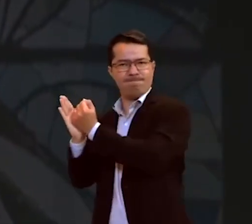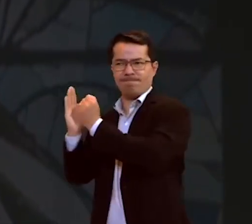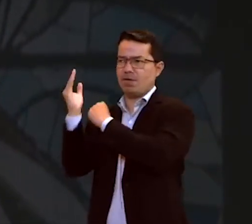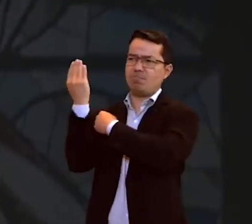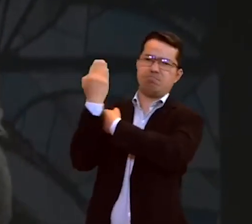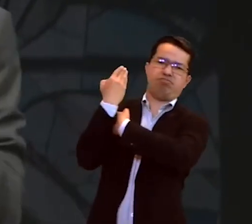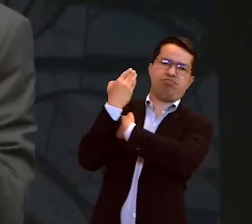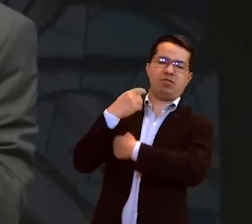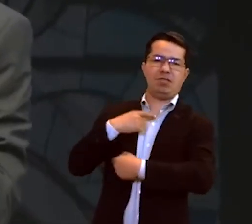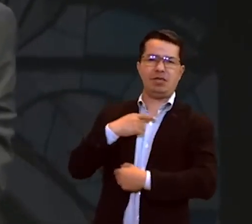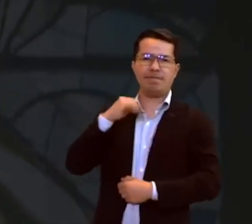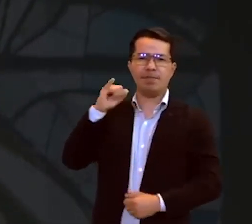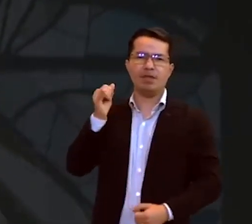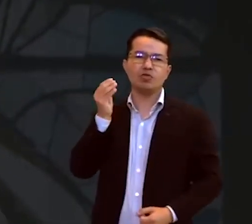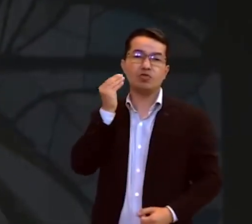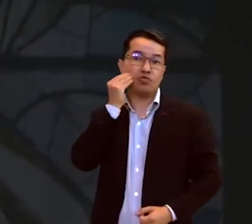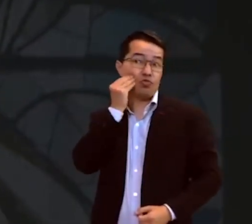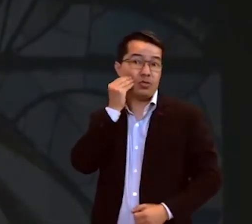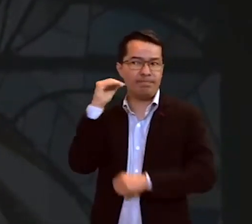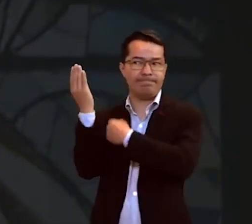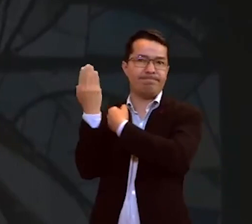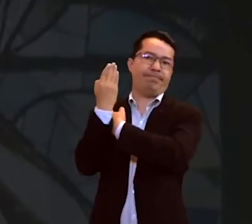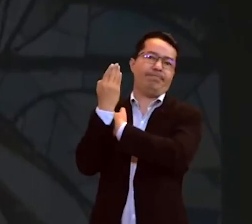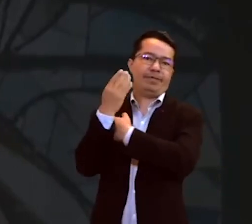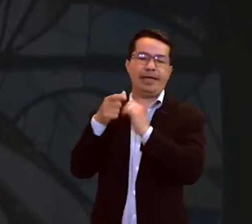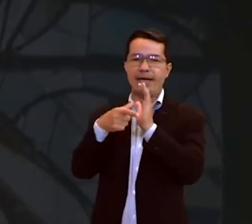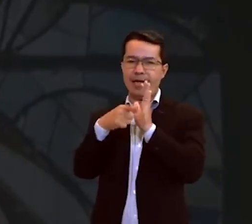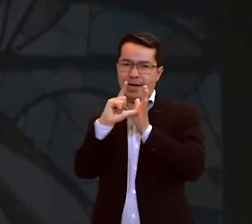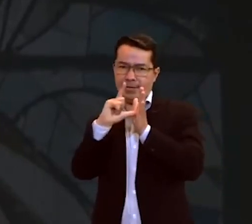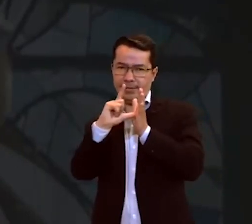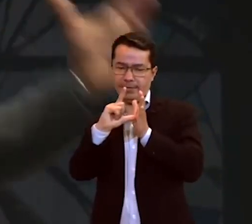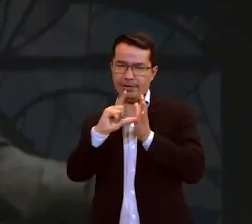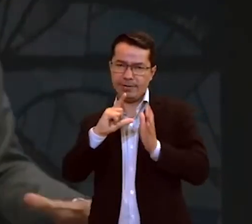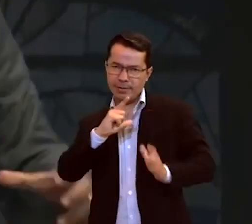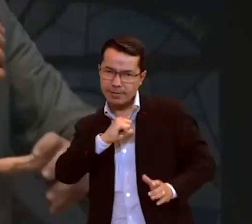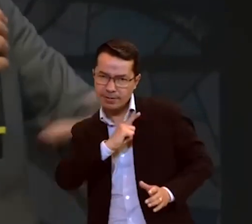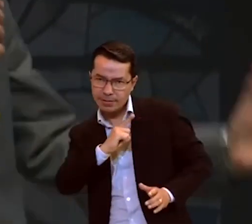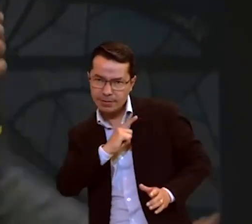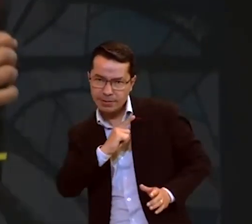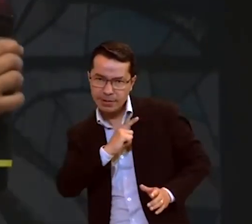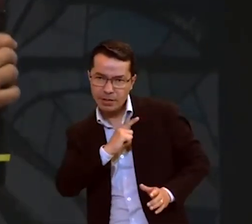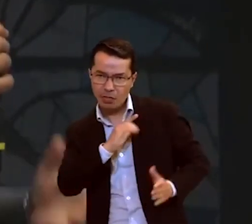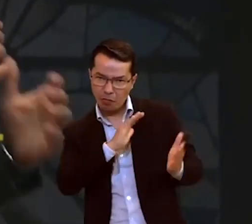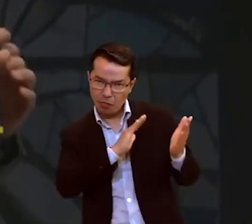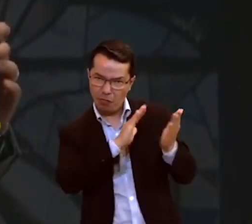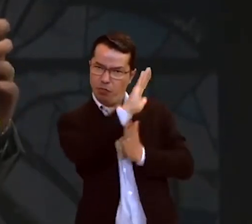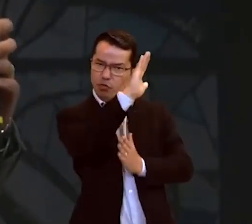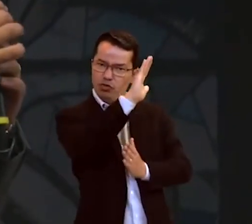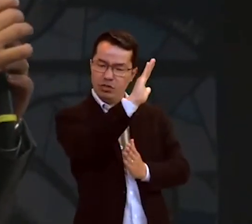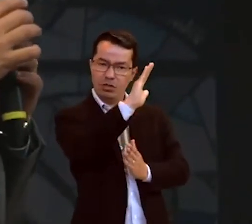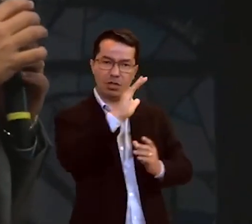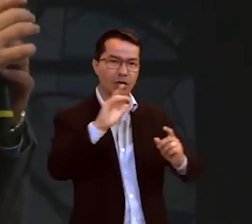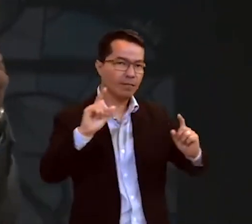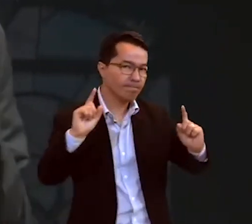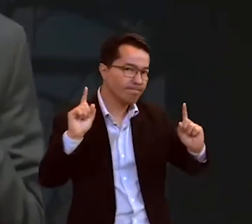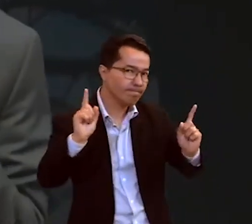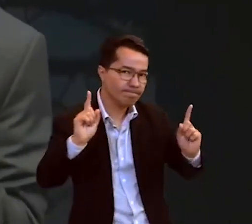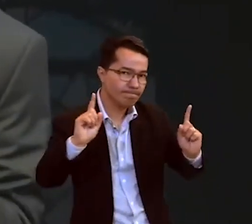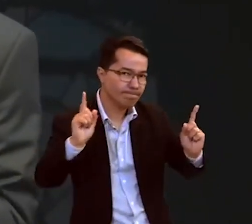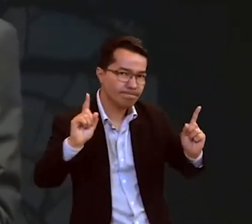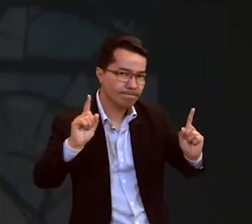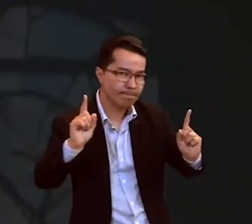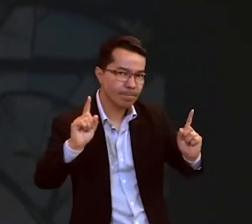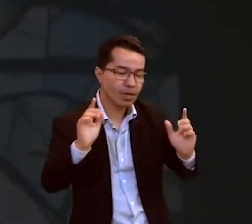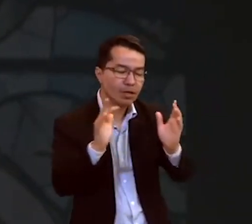vai fazer? Ele vai tentar resolver alguma questão, vai tentar solucionar o problema, fugir de Jerusalém. Jesus,